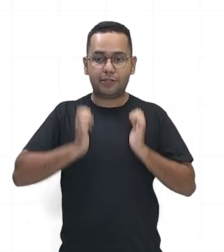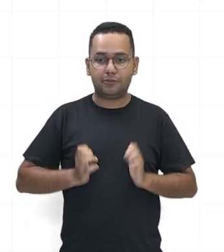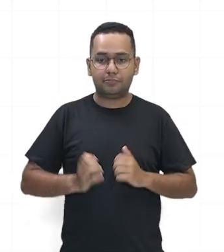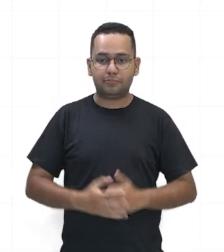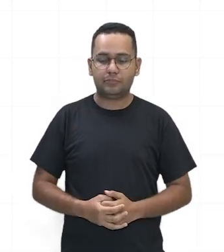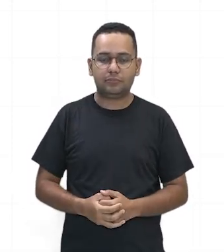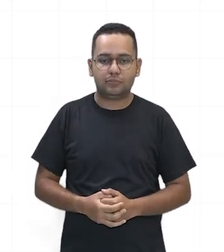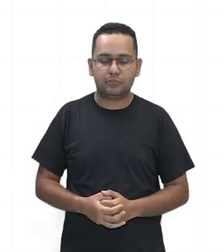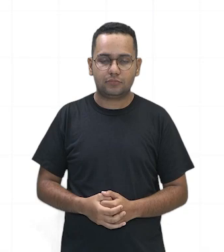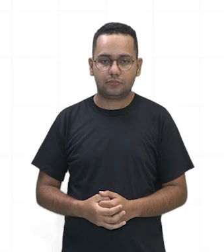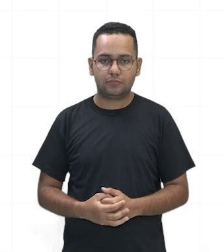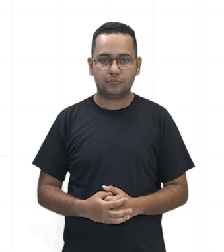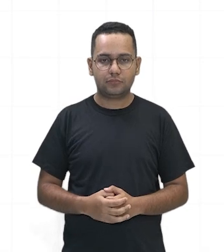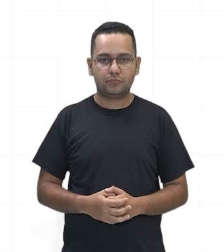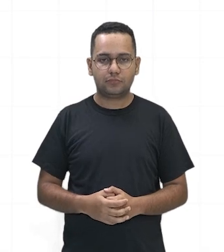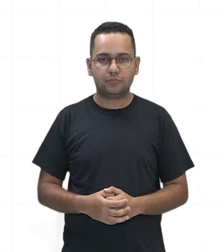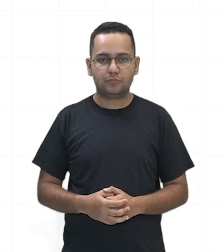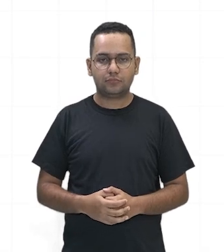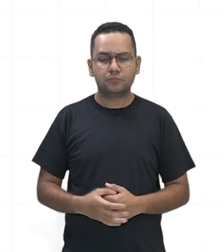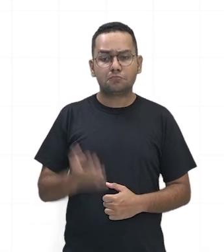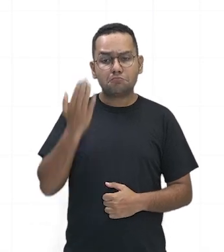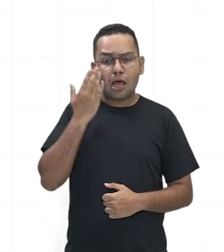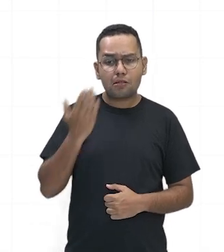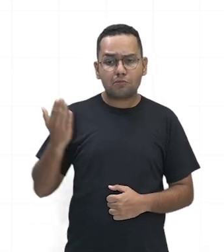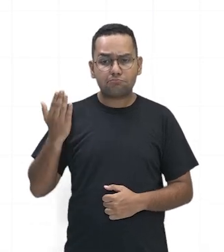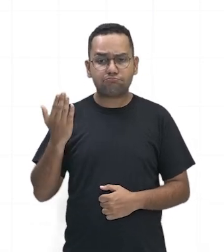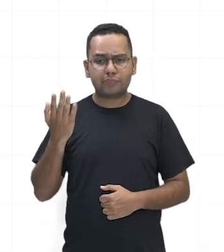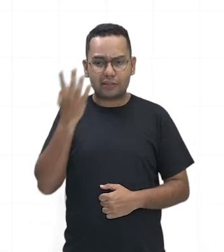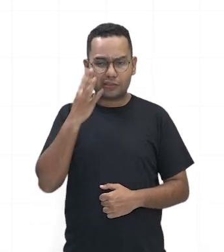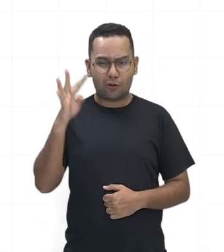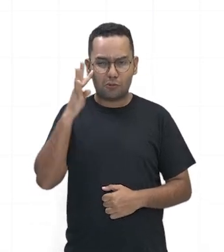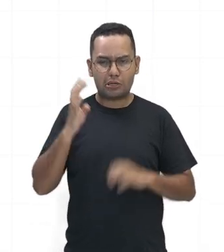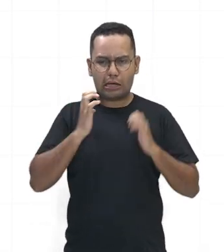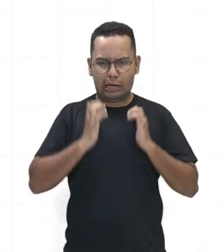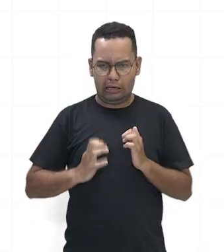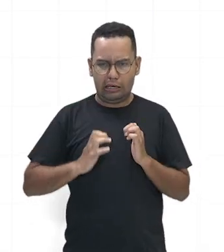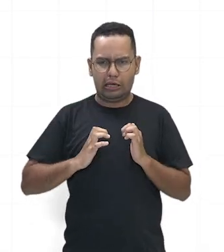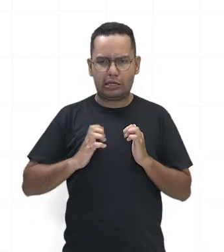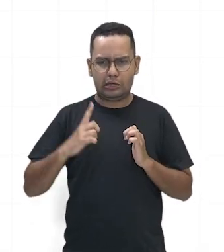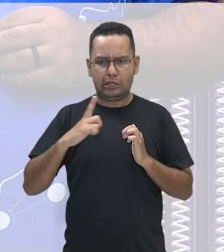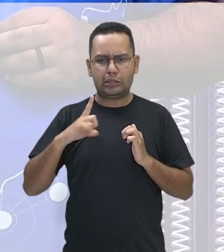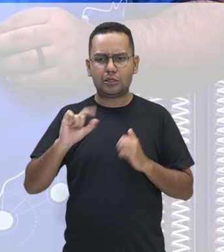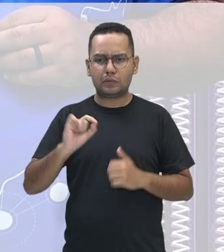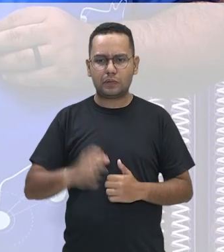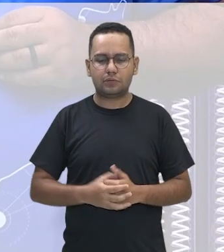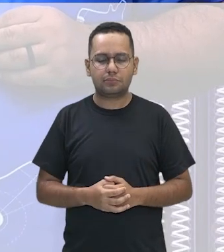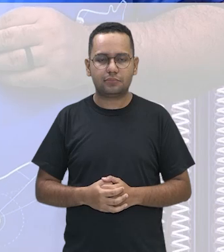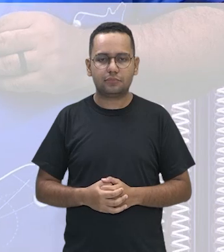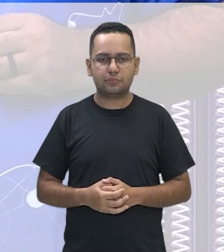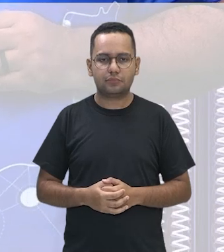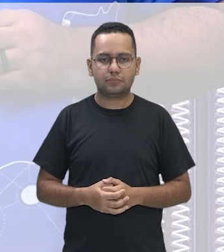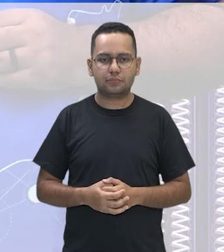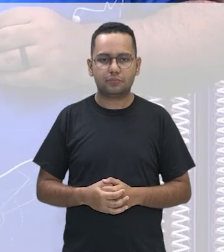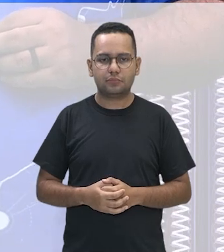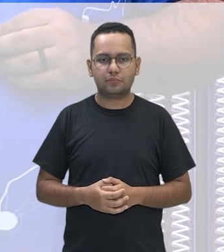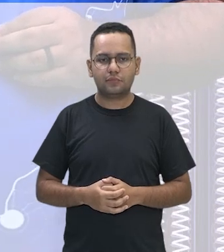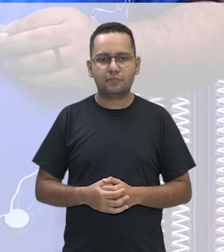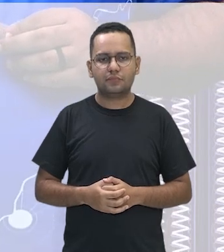Quando nós pensamos em fundamentação ética, nós pensamos na dimensão da ética como um conjunto de valores